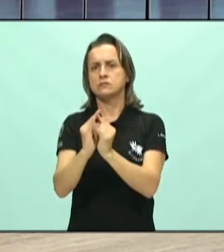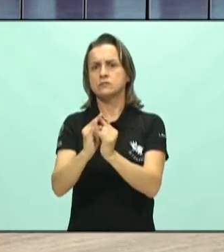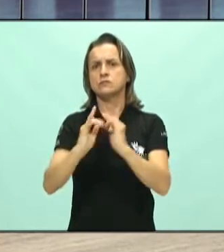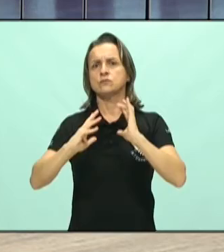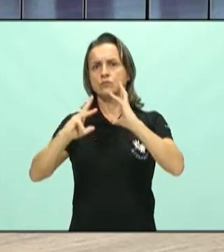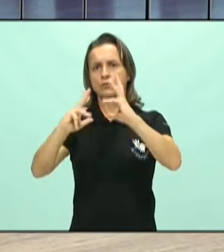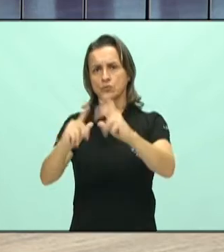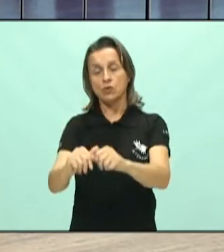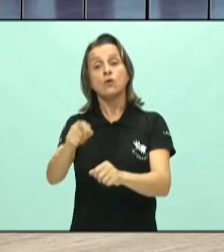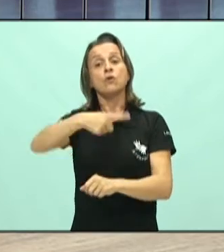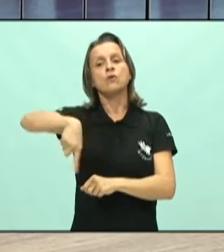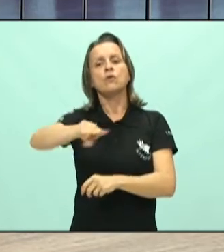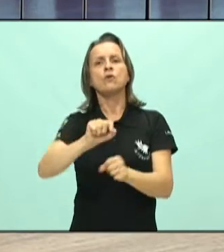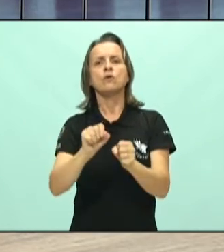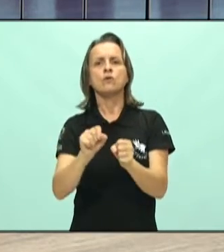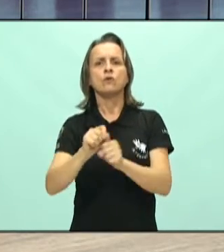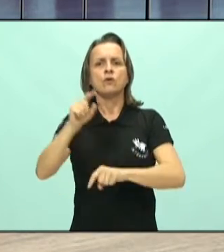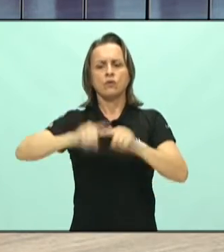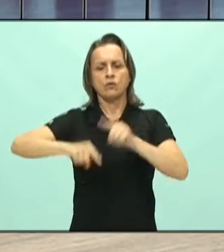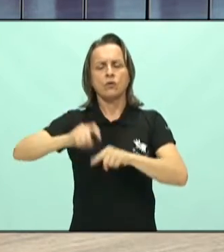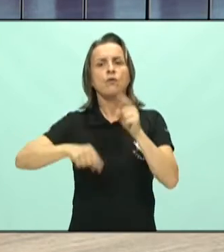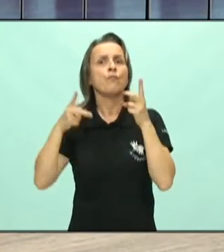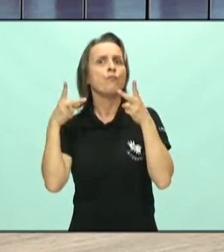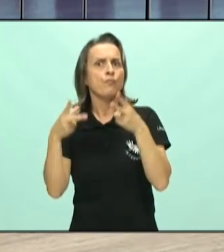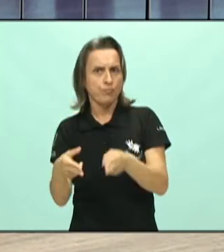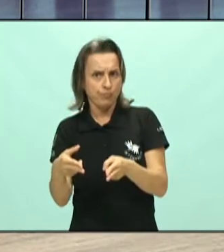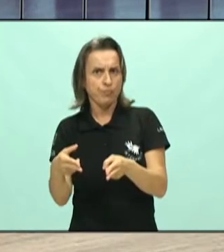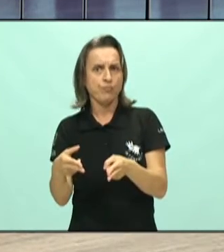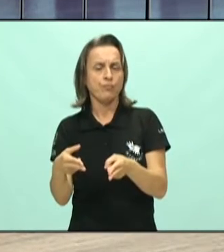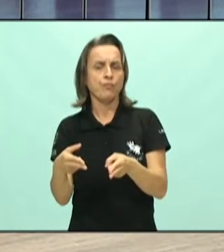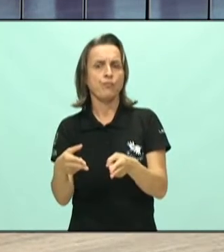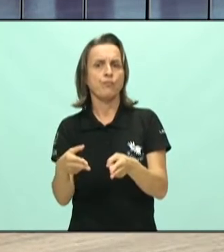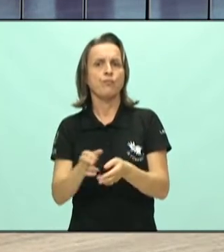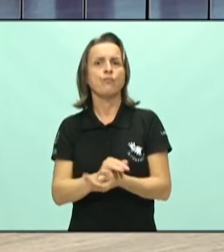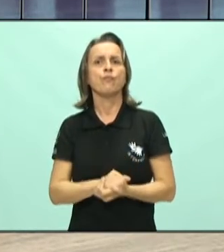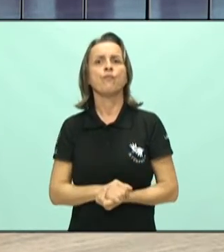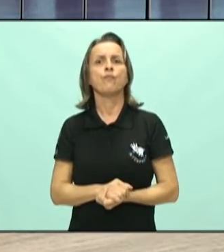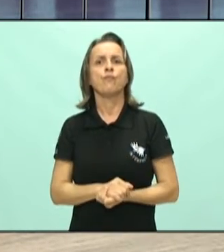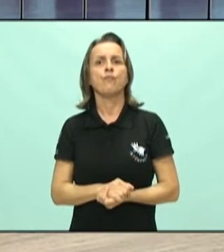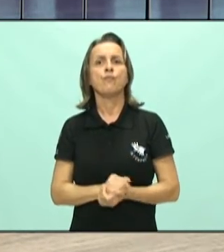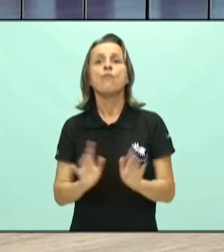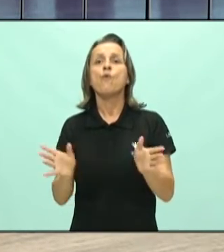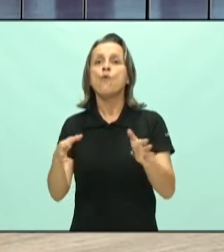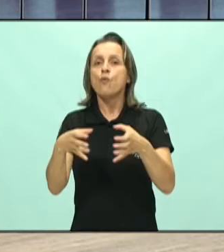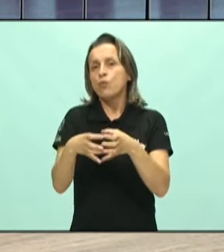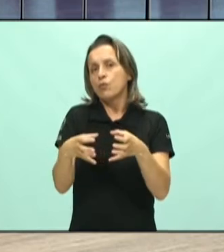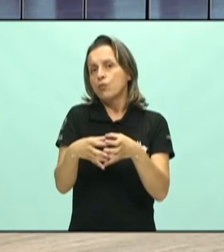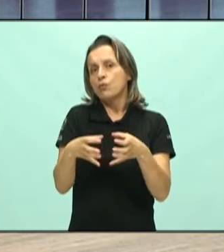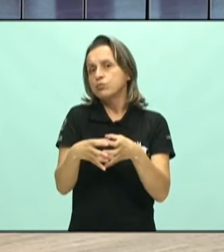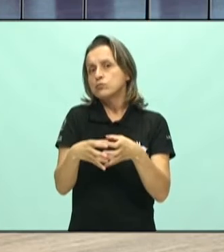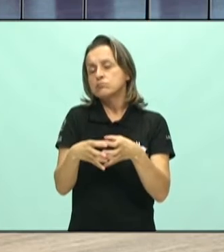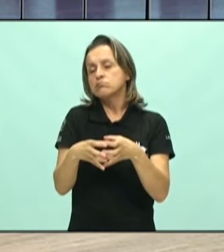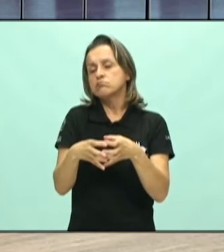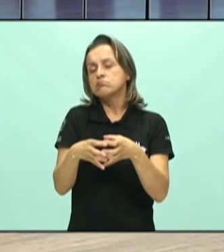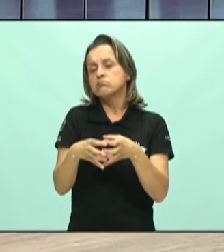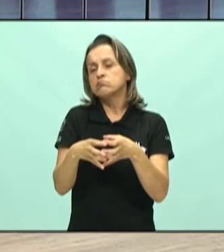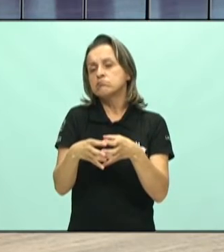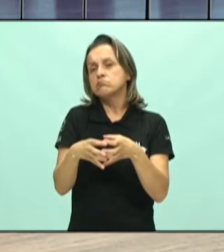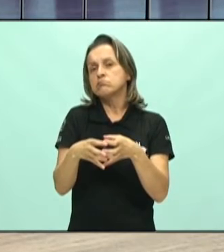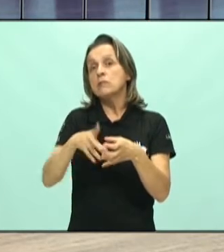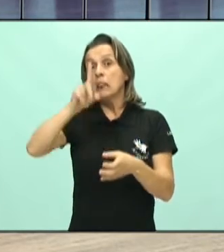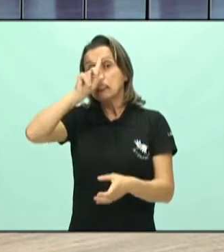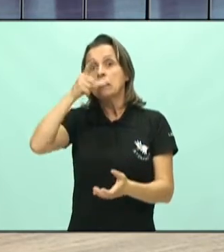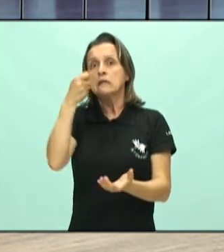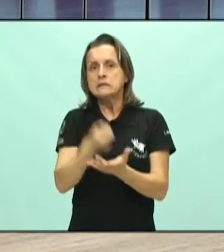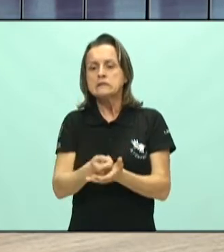fizemos o mesmo material que foi apresentado, foi feito, o comitê acabou se apropriando, em conjunto com a